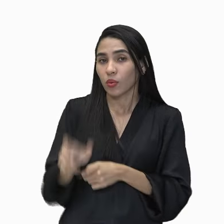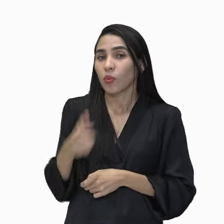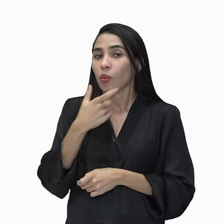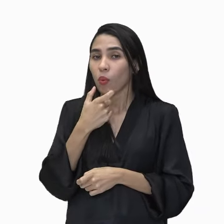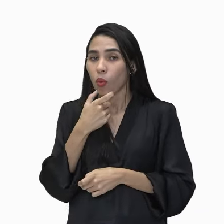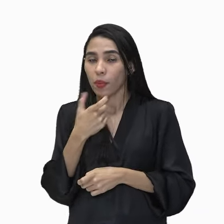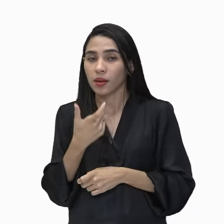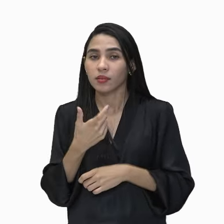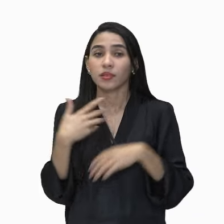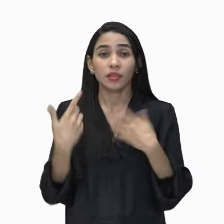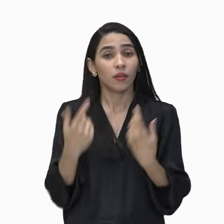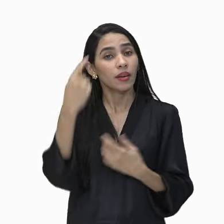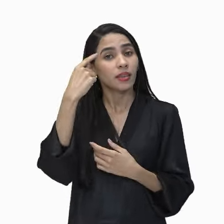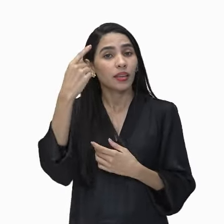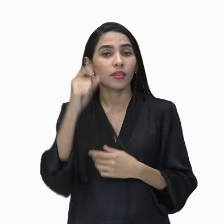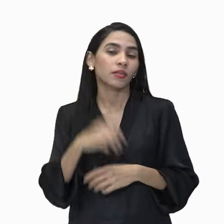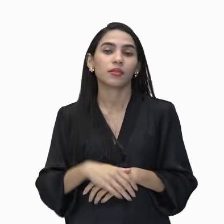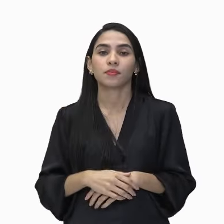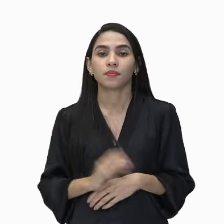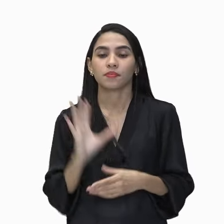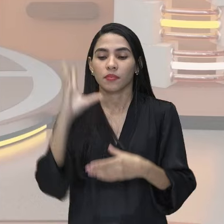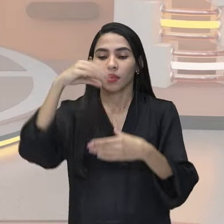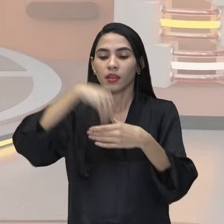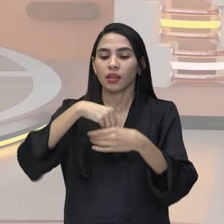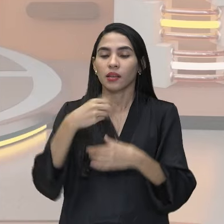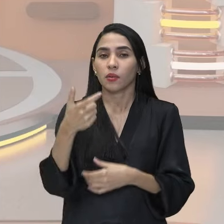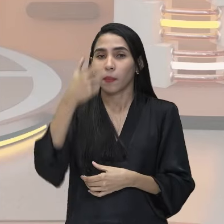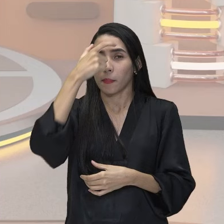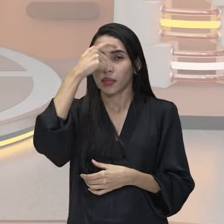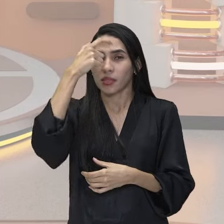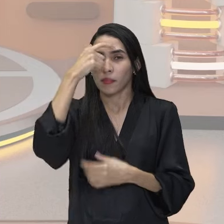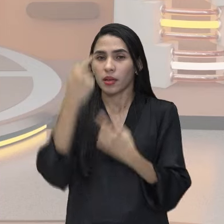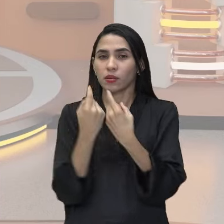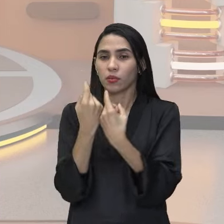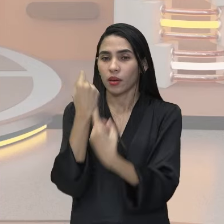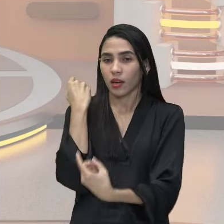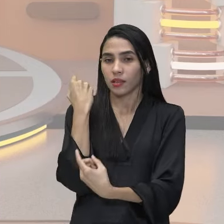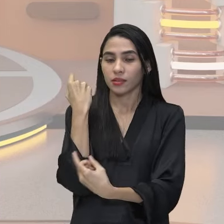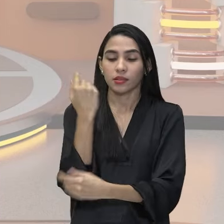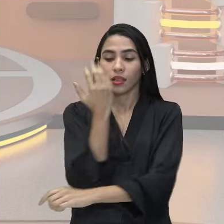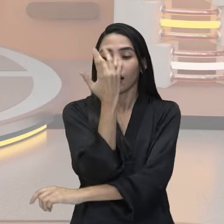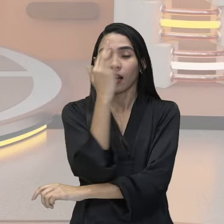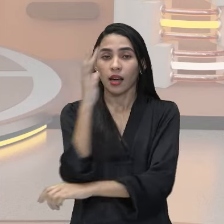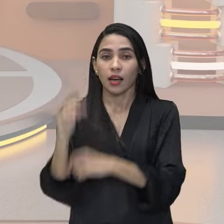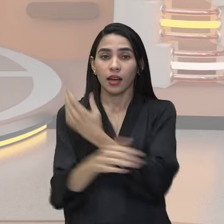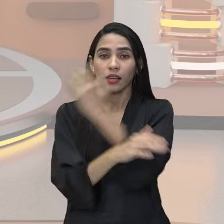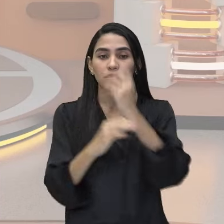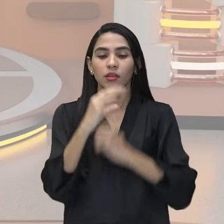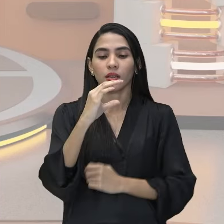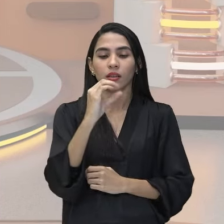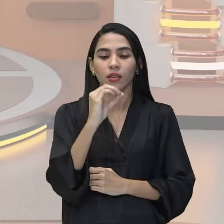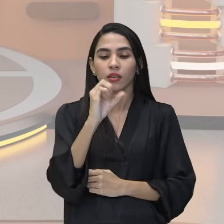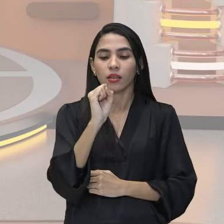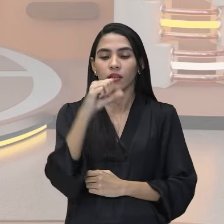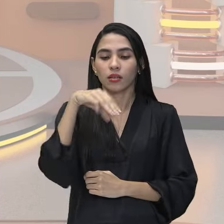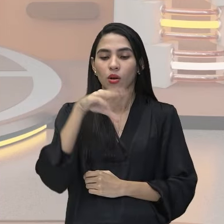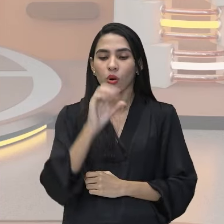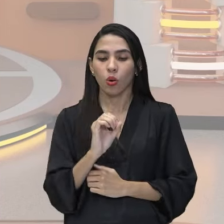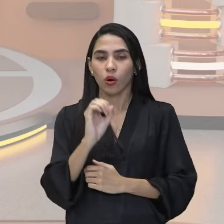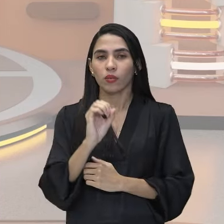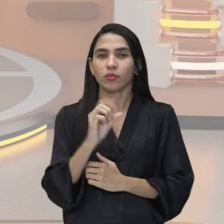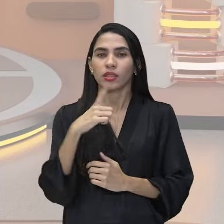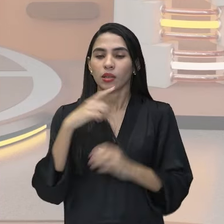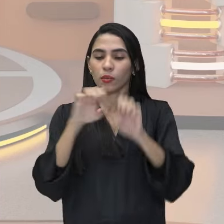ideia é o que é? É dentro do pensamento antigo, a natureza, o cosmos, aquela coisa